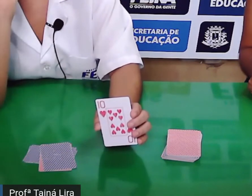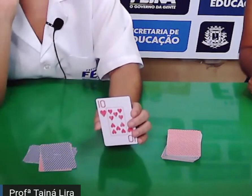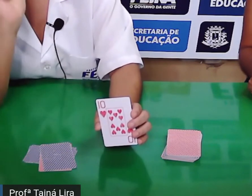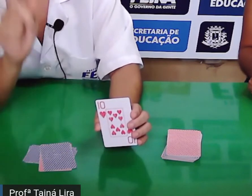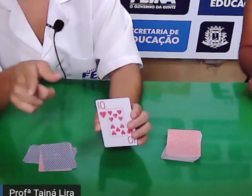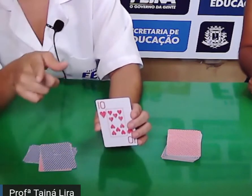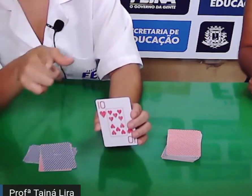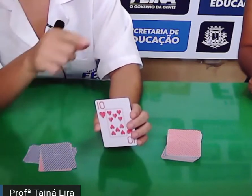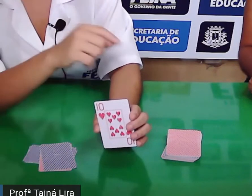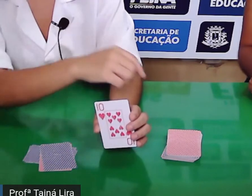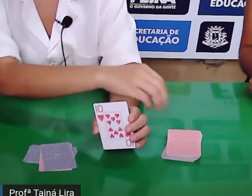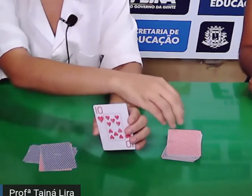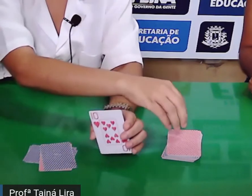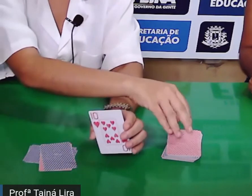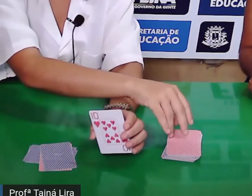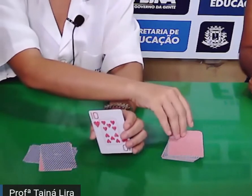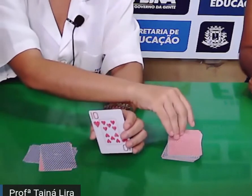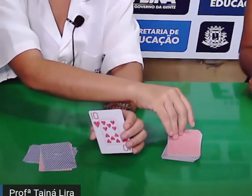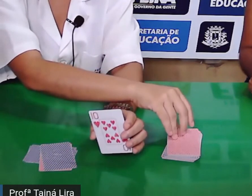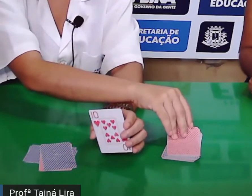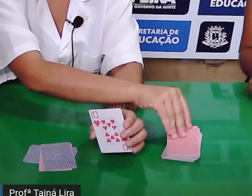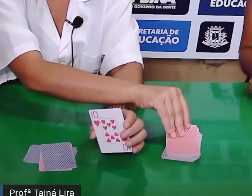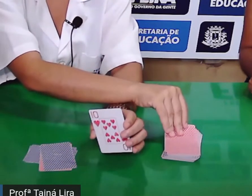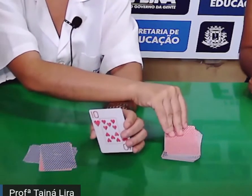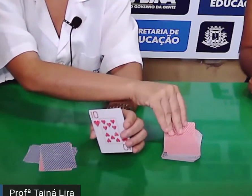vale 13 pontos. Será que eu consigo tirar aqui um rei?